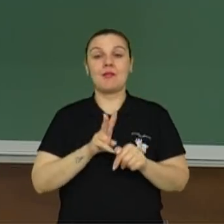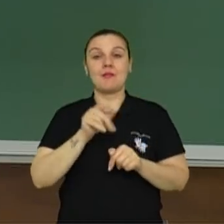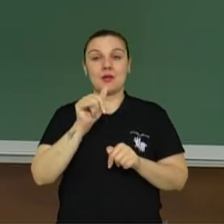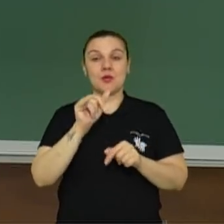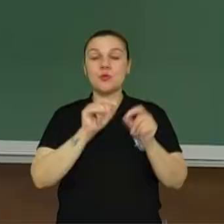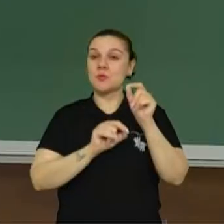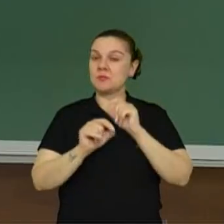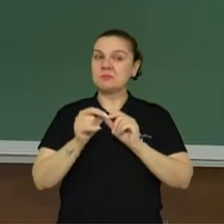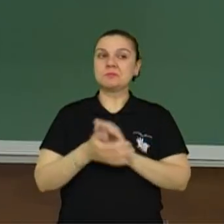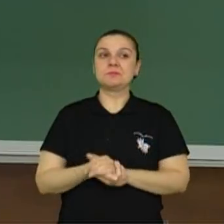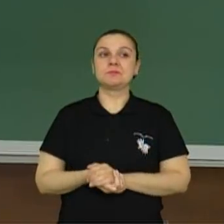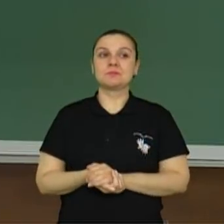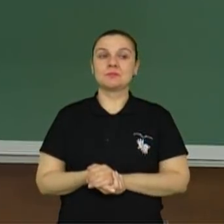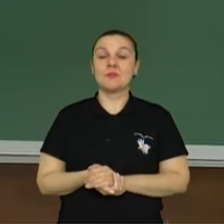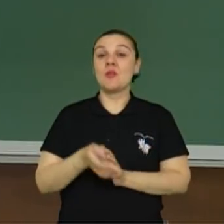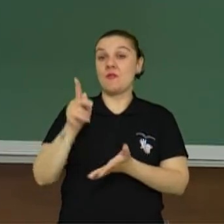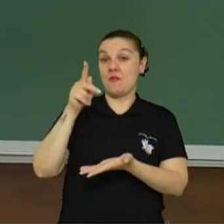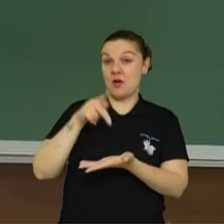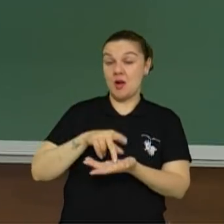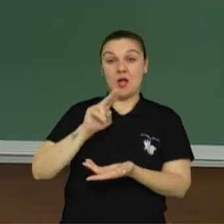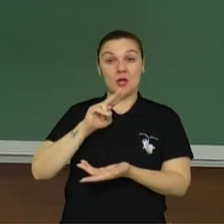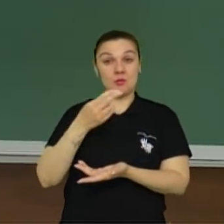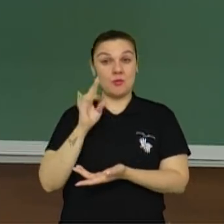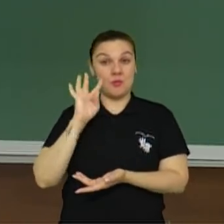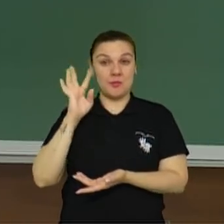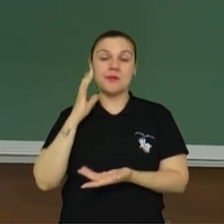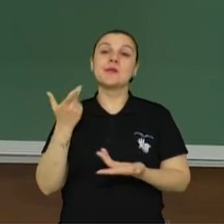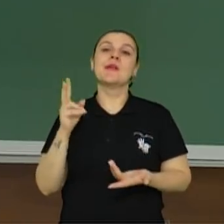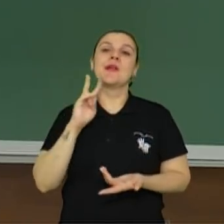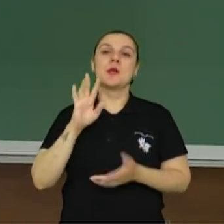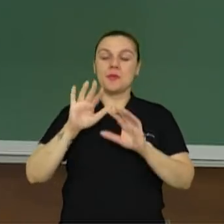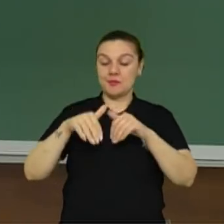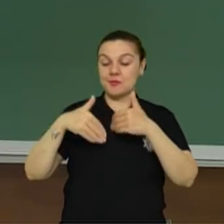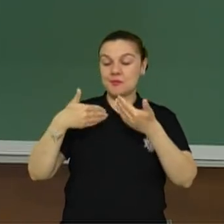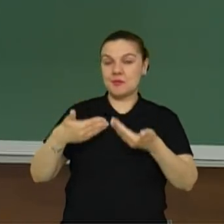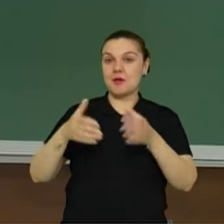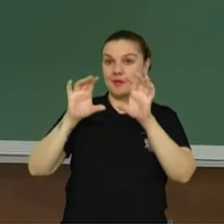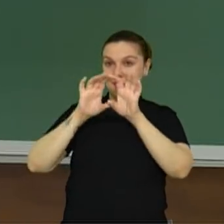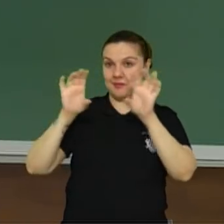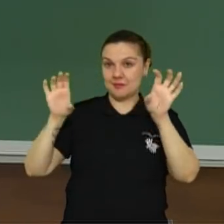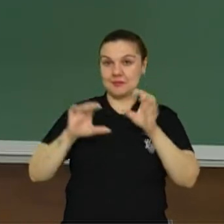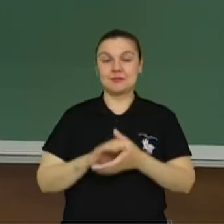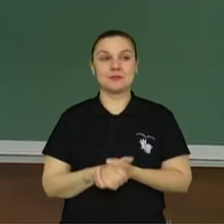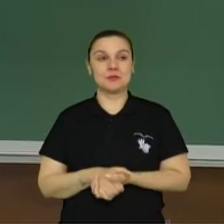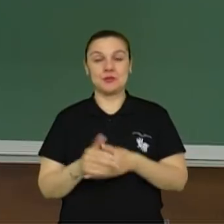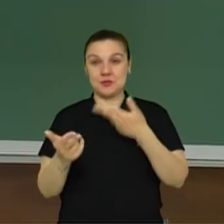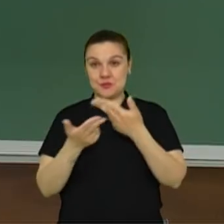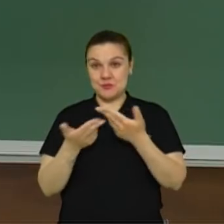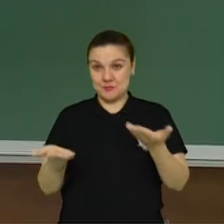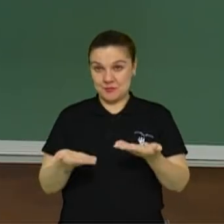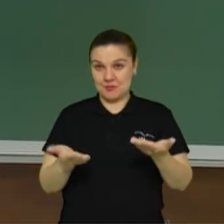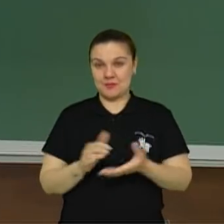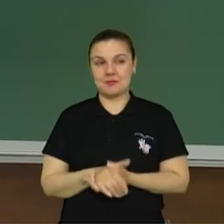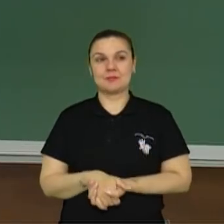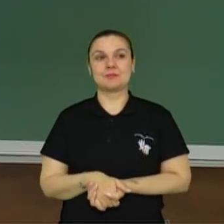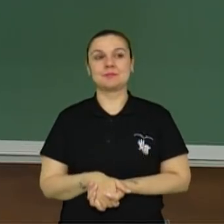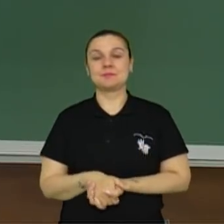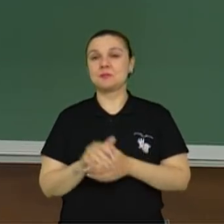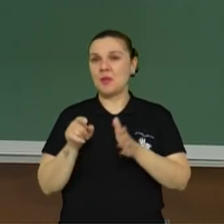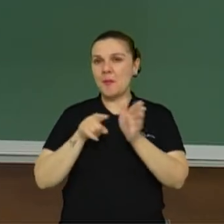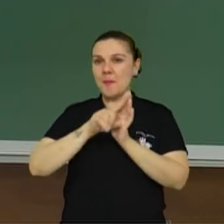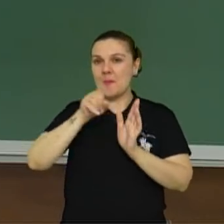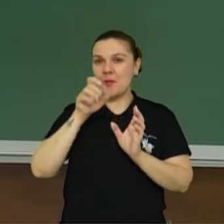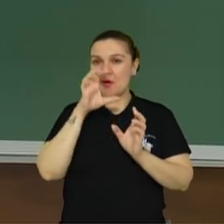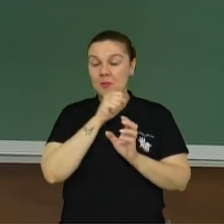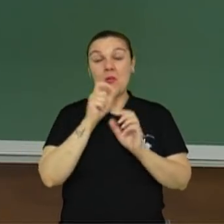ela é usada no sentido real ou figurado. Por exemplo, essa questão aqui do quiz que a gente trabalhou, né? Caiu do céu.